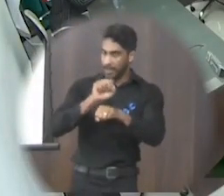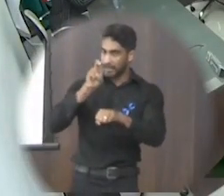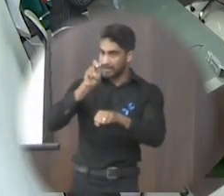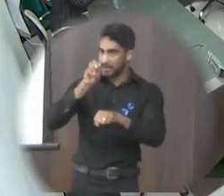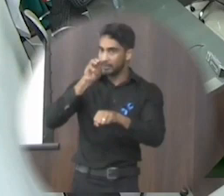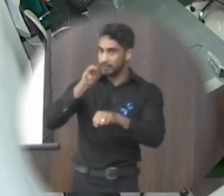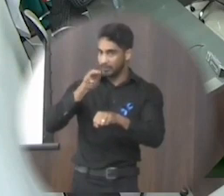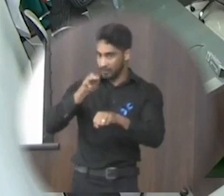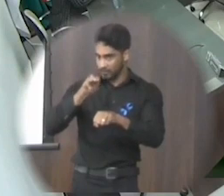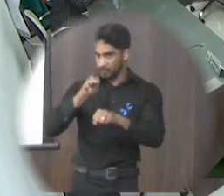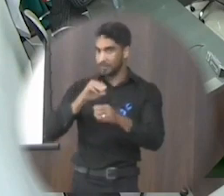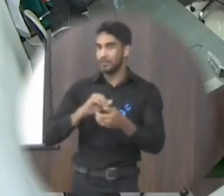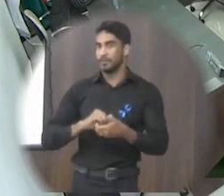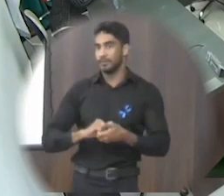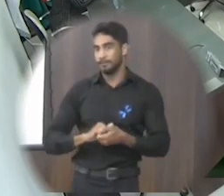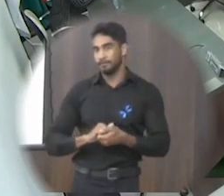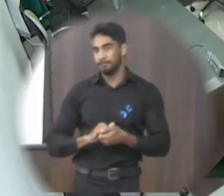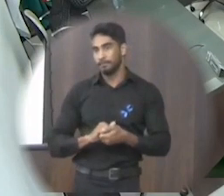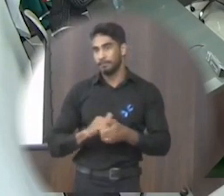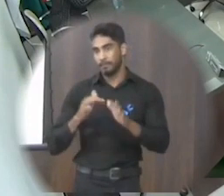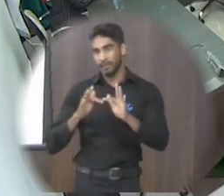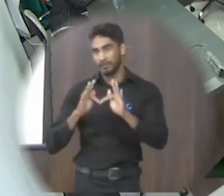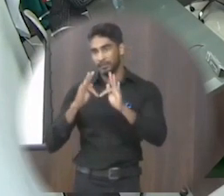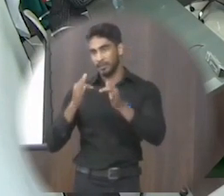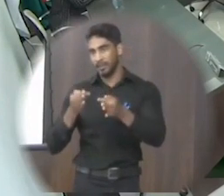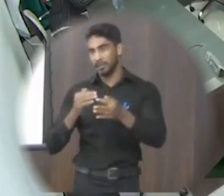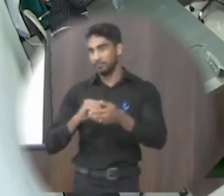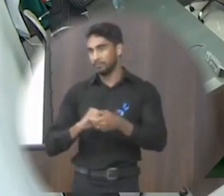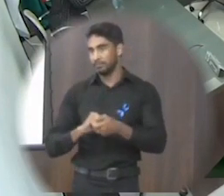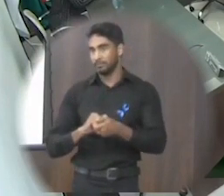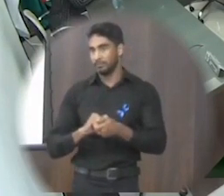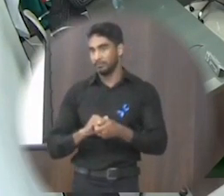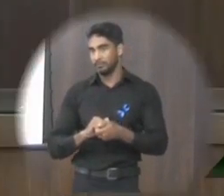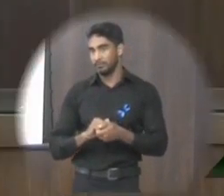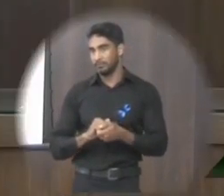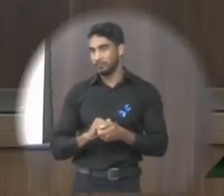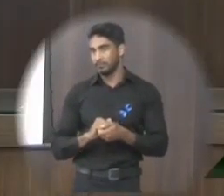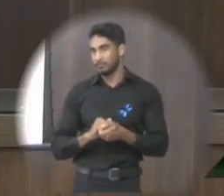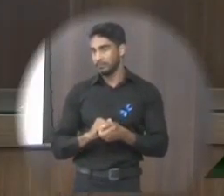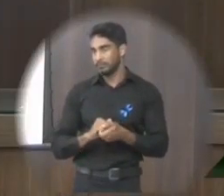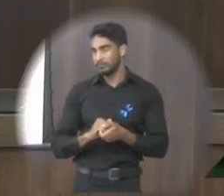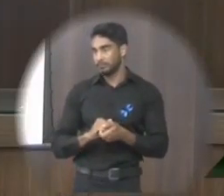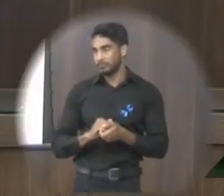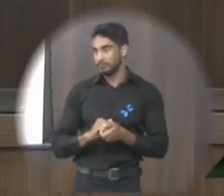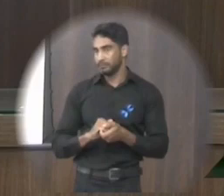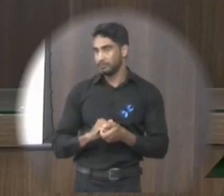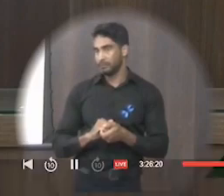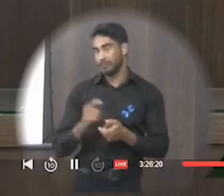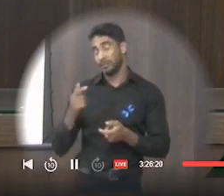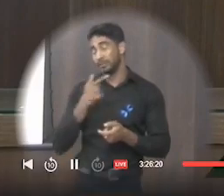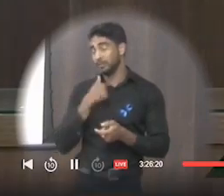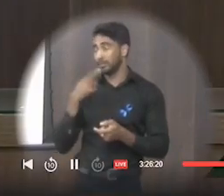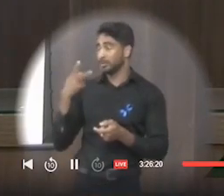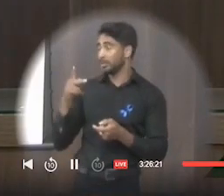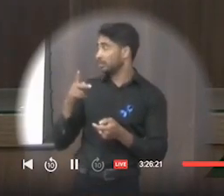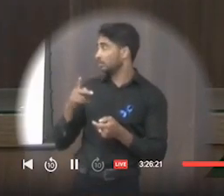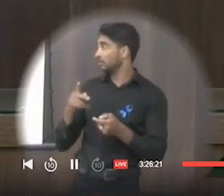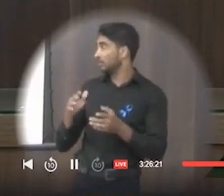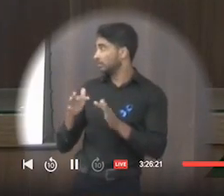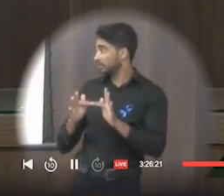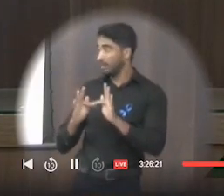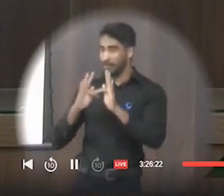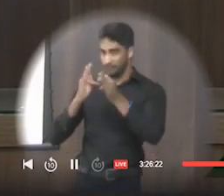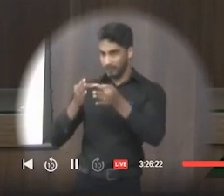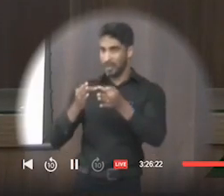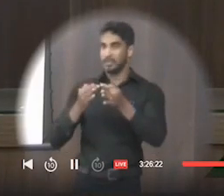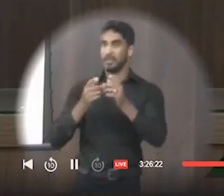minutos. Pode até encerrar a reunião e abrir outra reunião extraordinária na noite de hoje. Fica a critério de Vossa Excelência. Então vamos